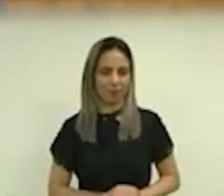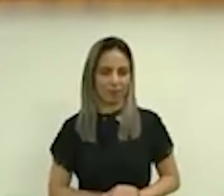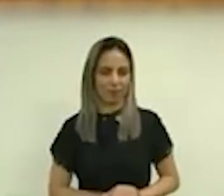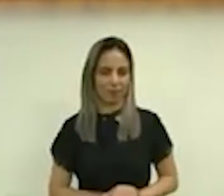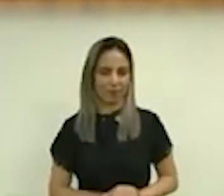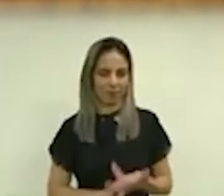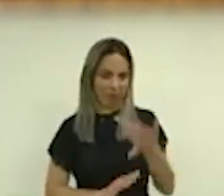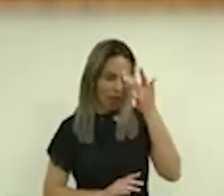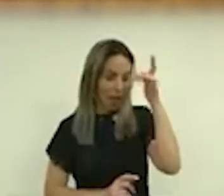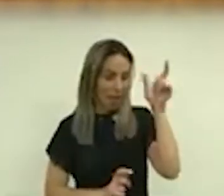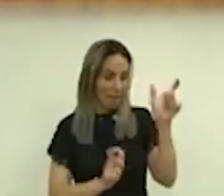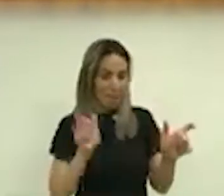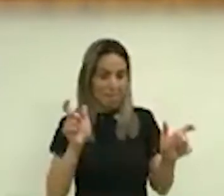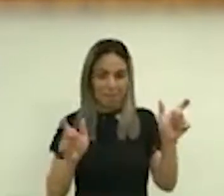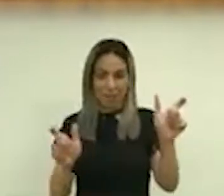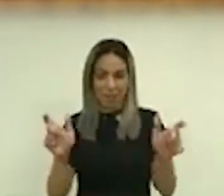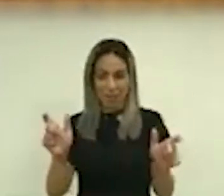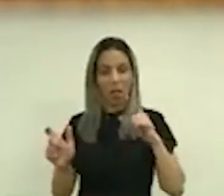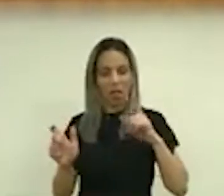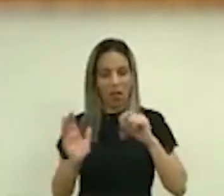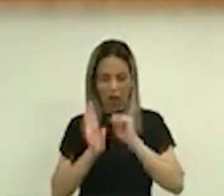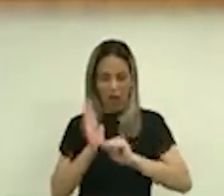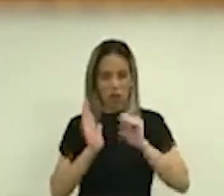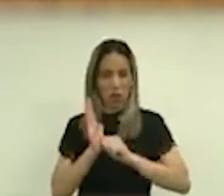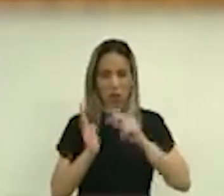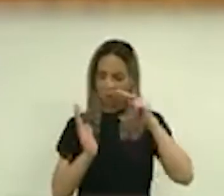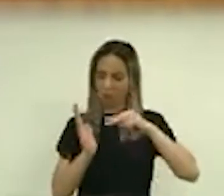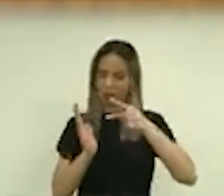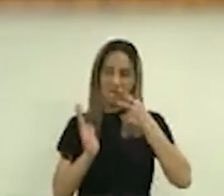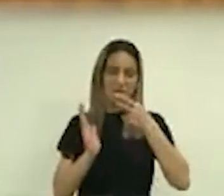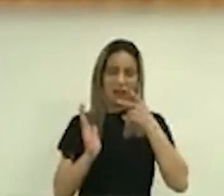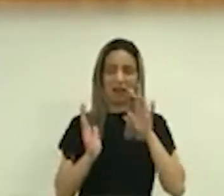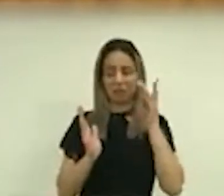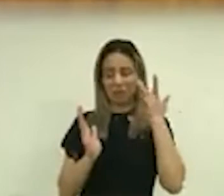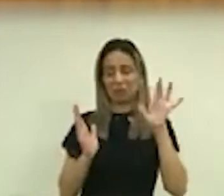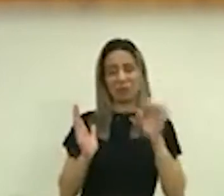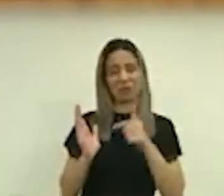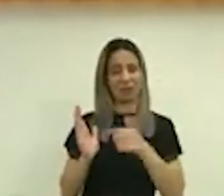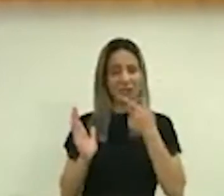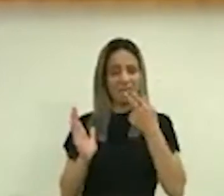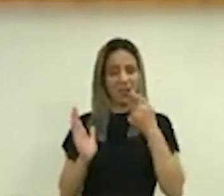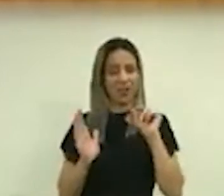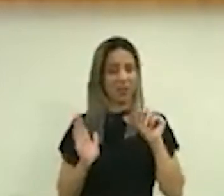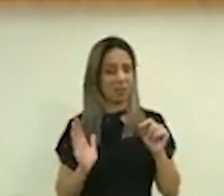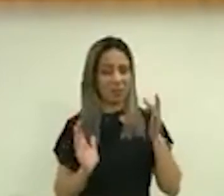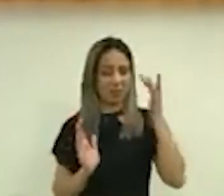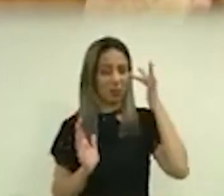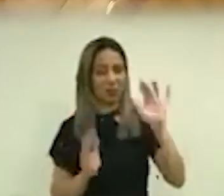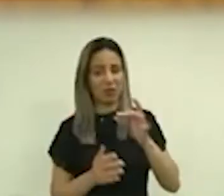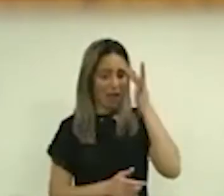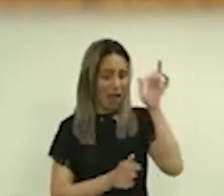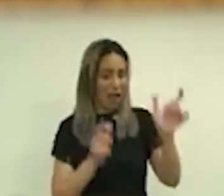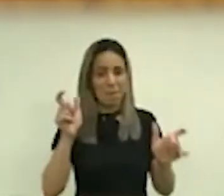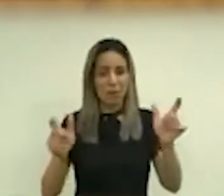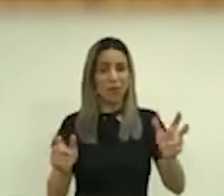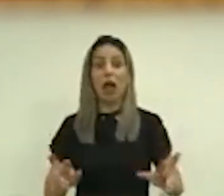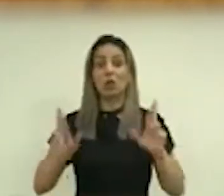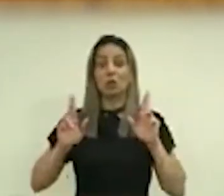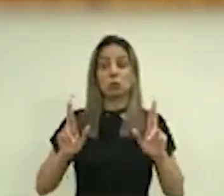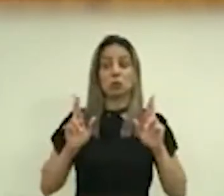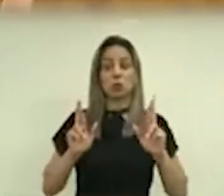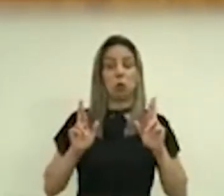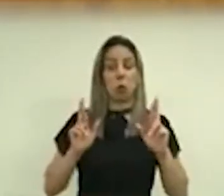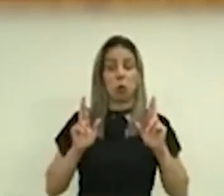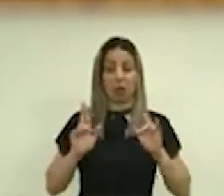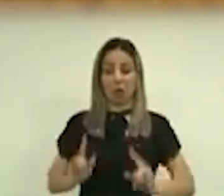Ninguém... Fiz até algumas anotações aqui, eu nem sei se vale a pena a gente falar. Ninguém aqui está torcendo